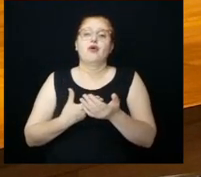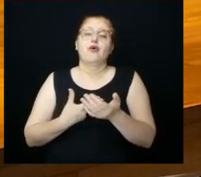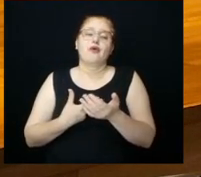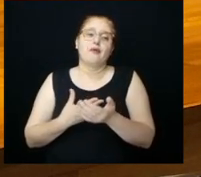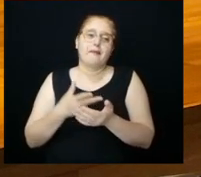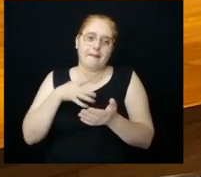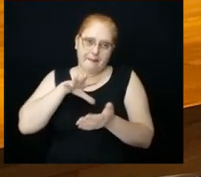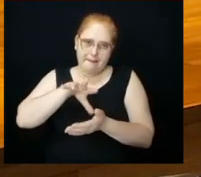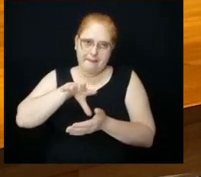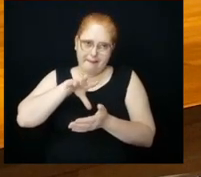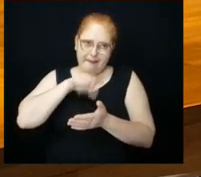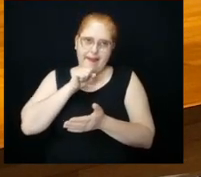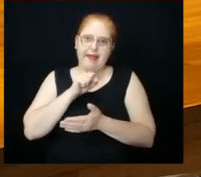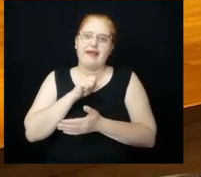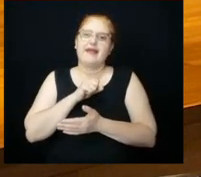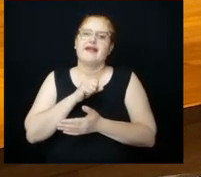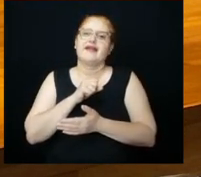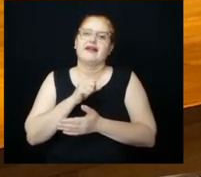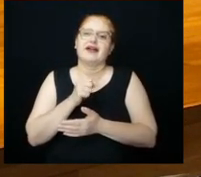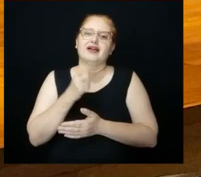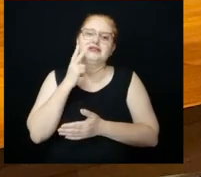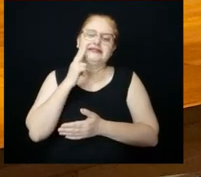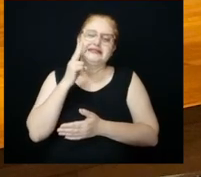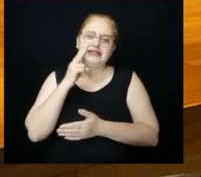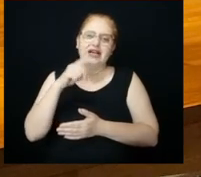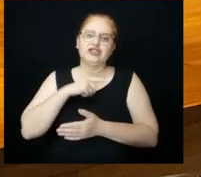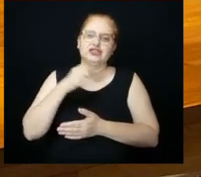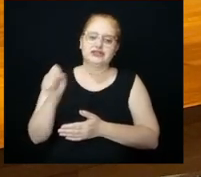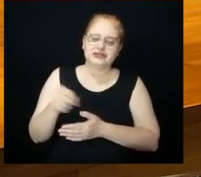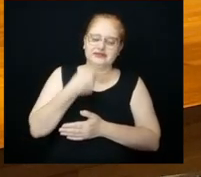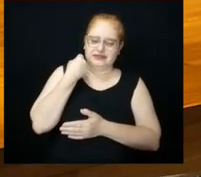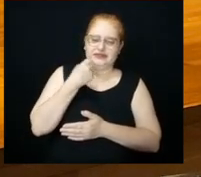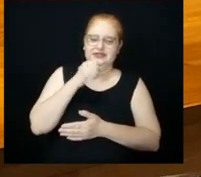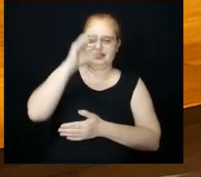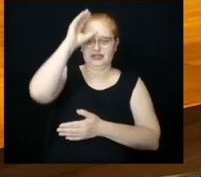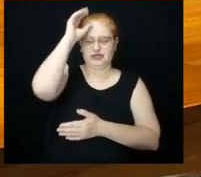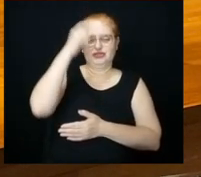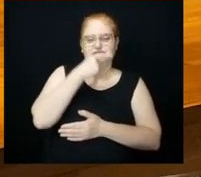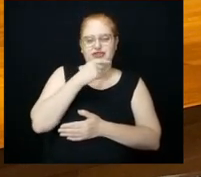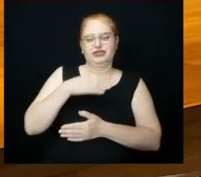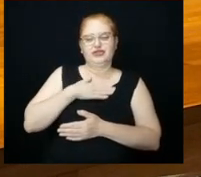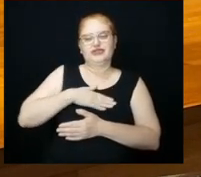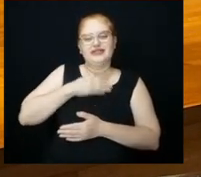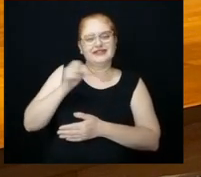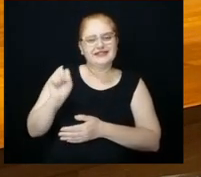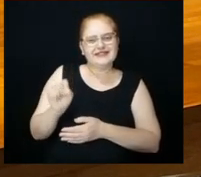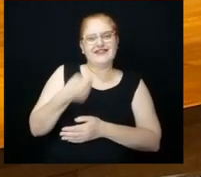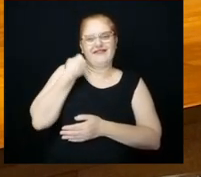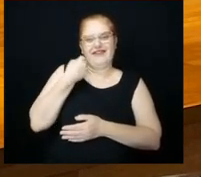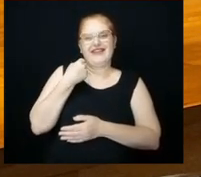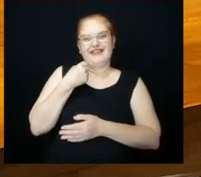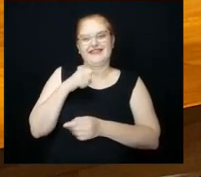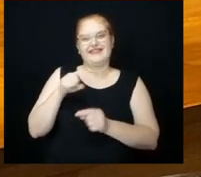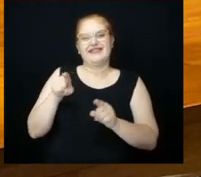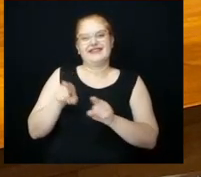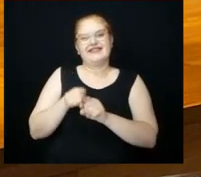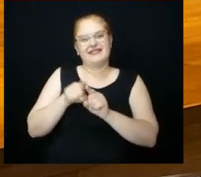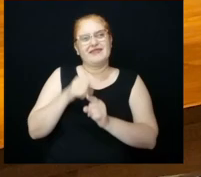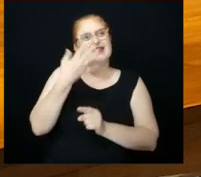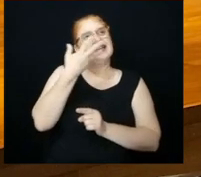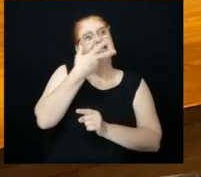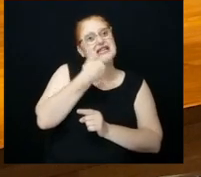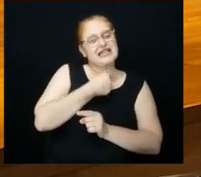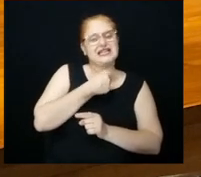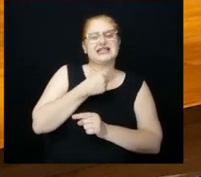de parede onde saía a cerveja. O tio Chico gostava muito de cerveja, como todas as crianças gostavam de